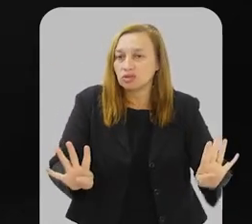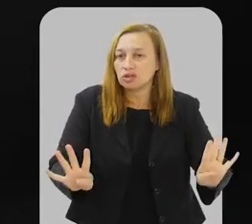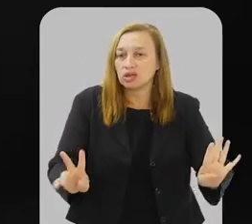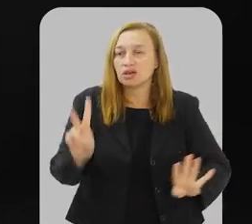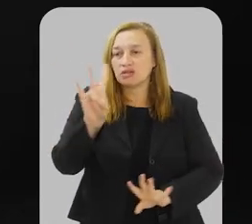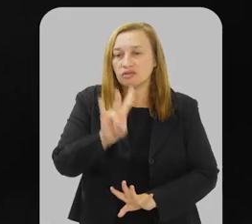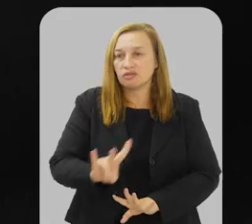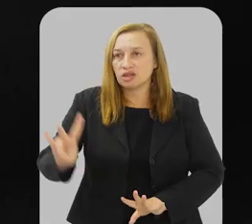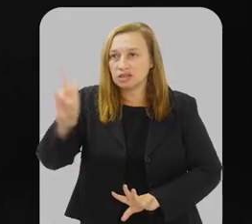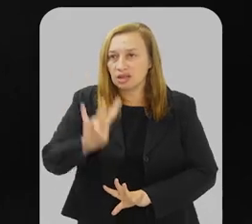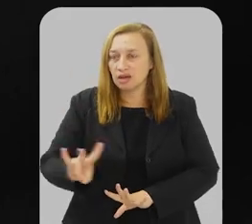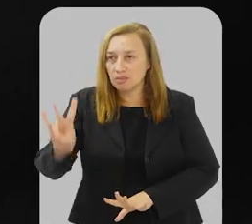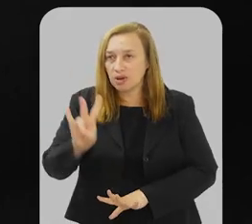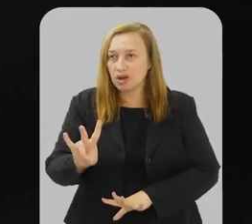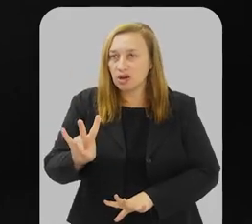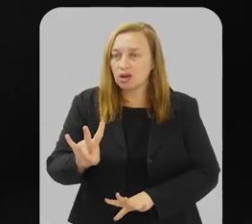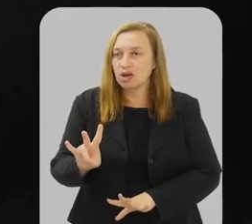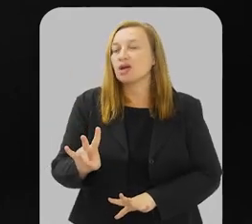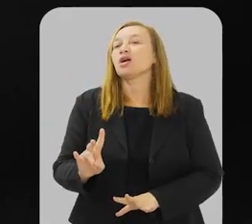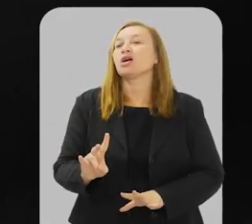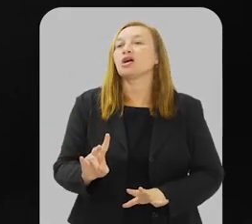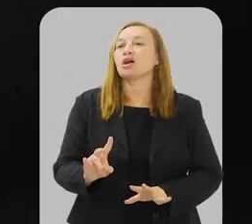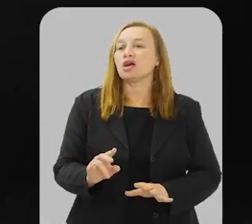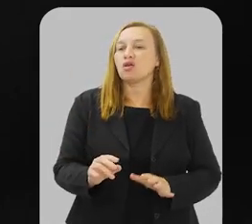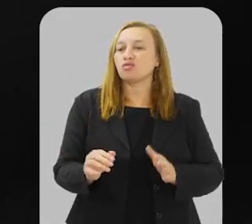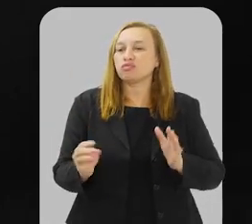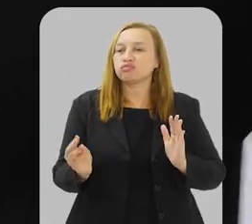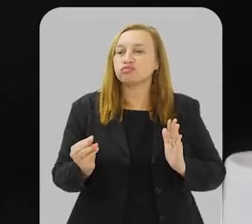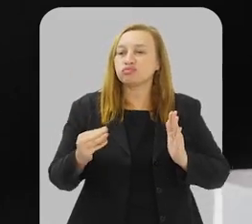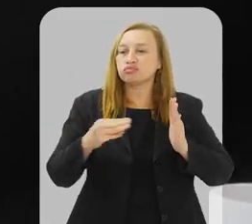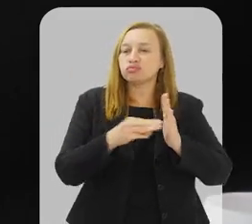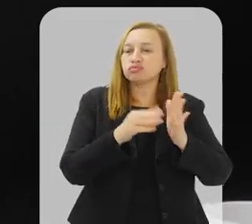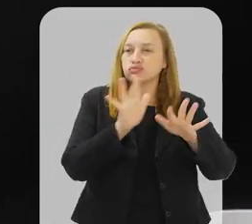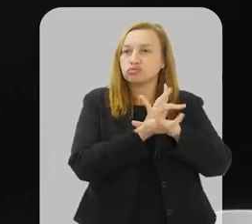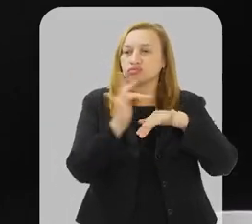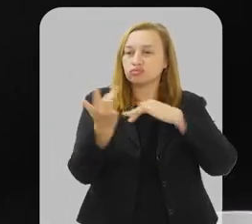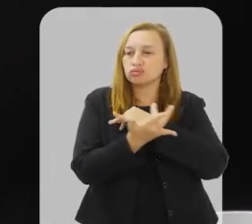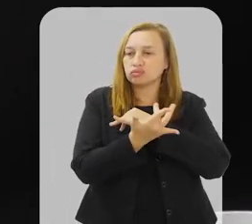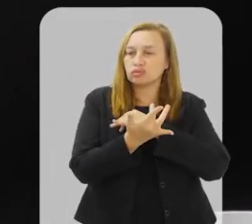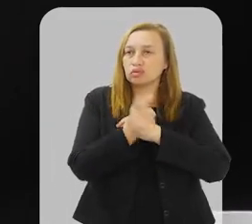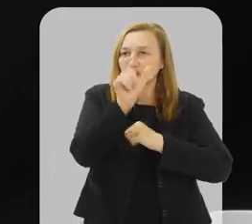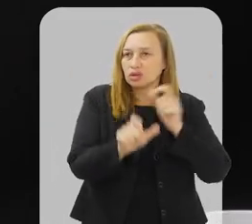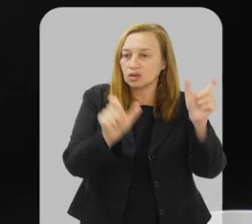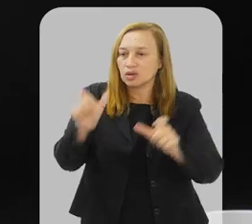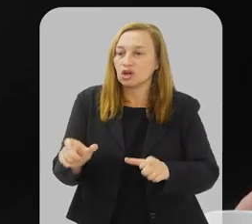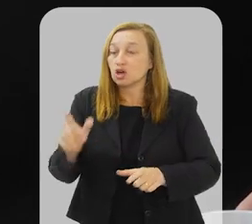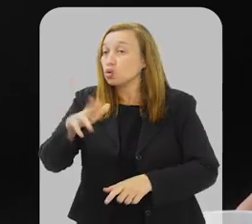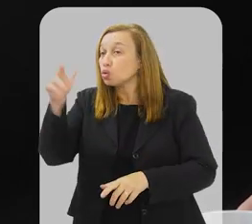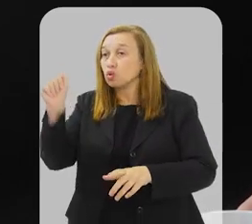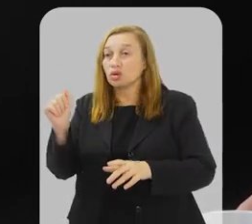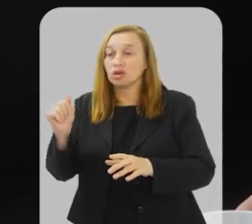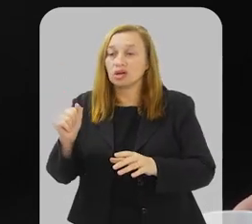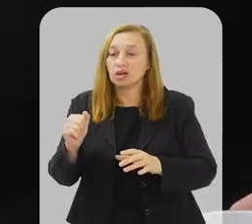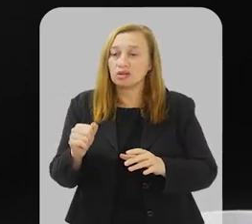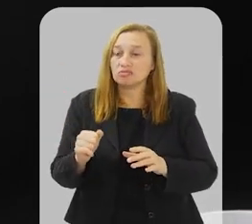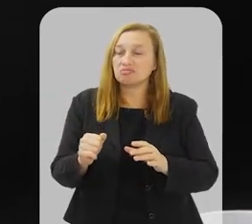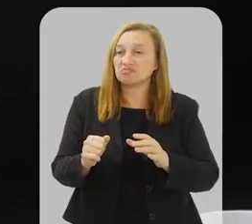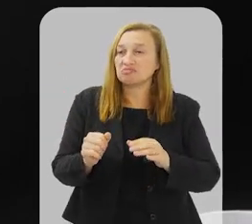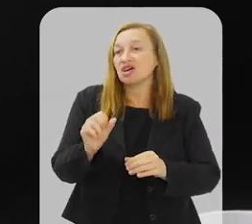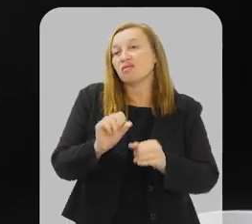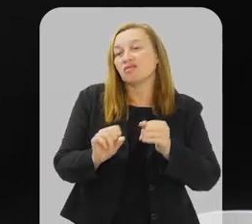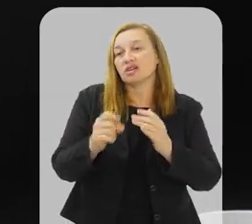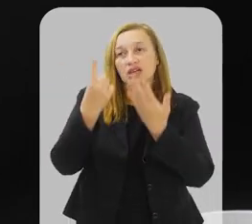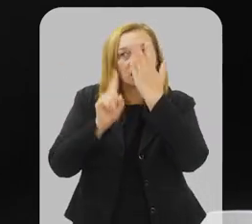frente que eu fiz foi a Vila Isabel eu fiz um post dizendo que eu queria pessoas que nunca tivessem feito carnaval na vida e que durante a